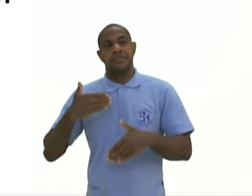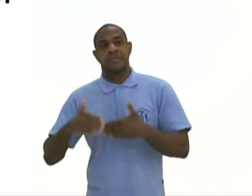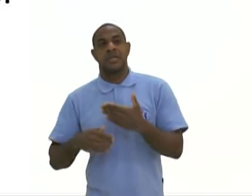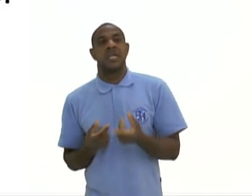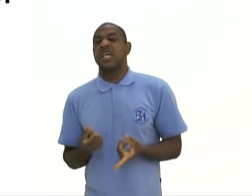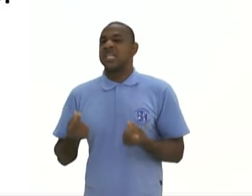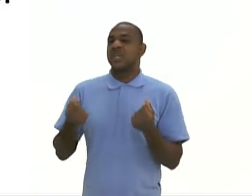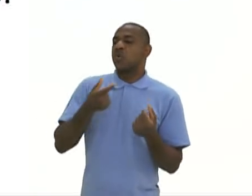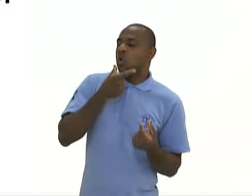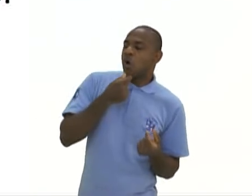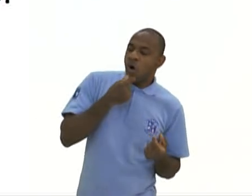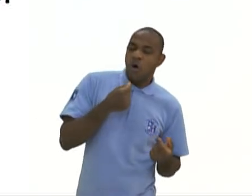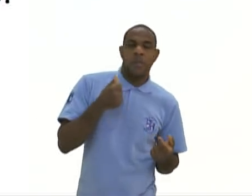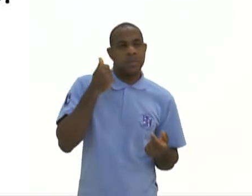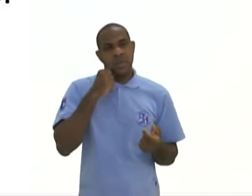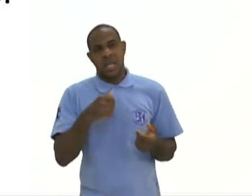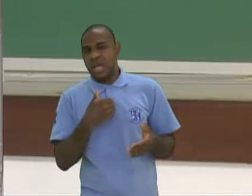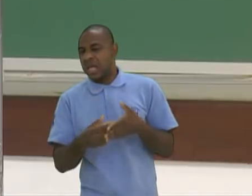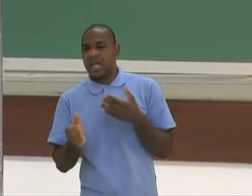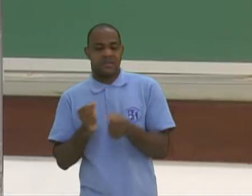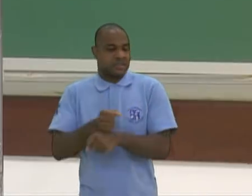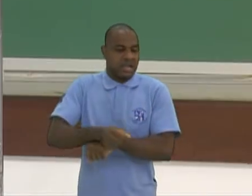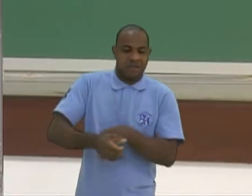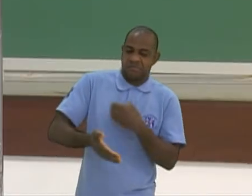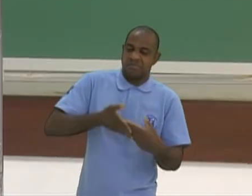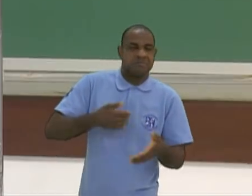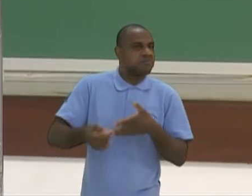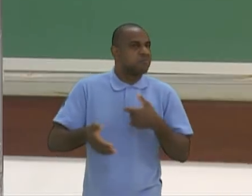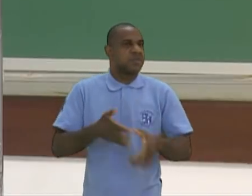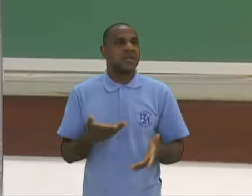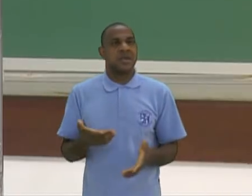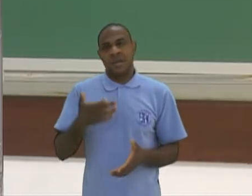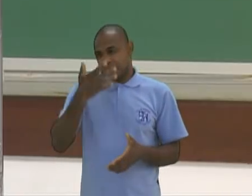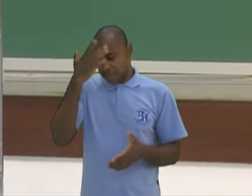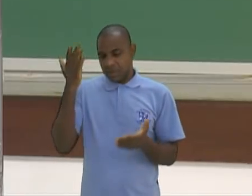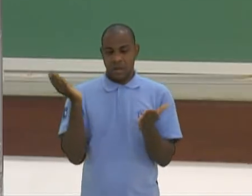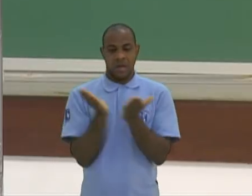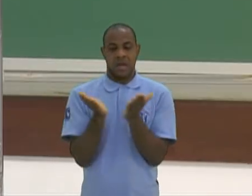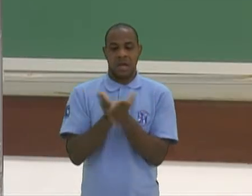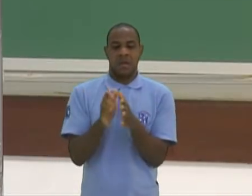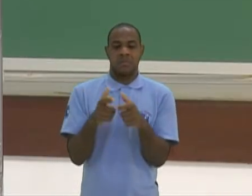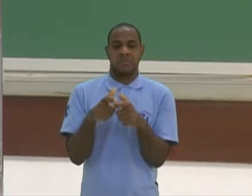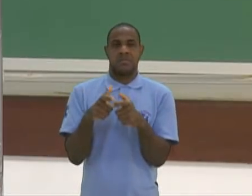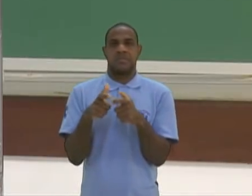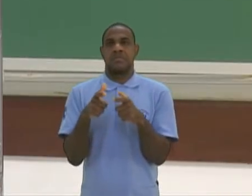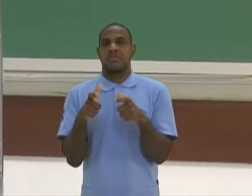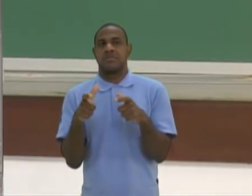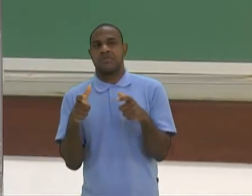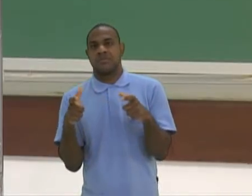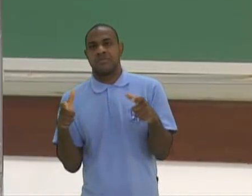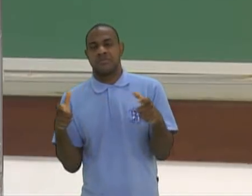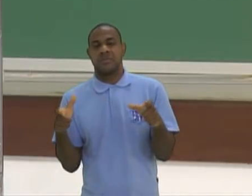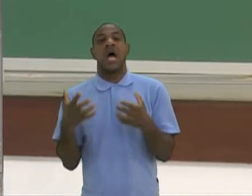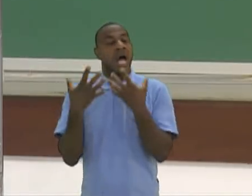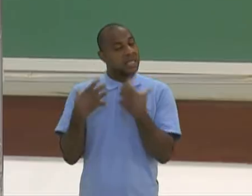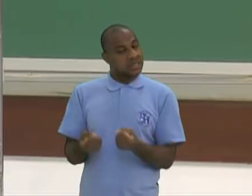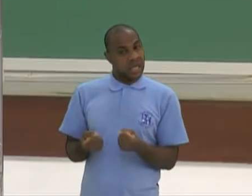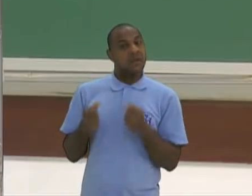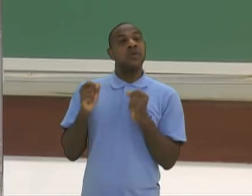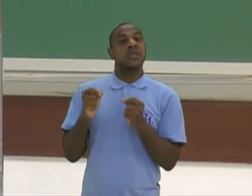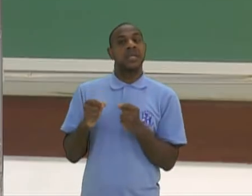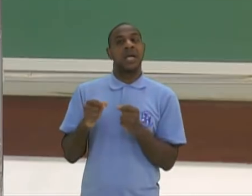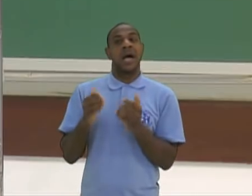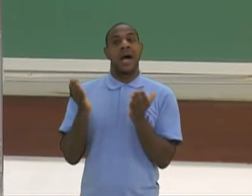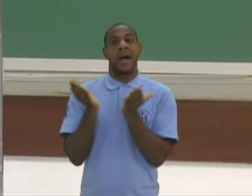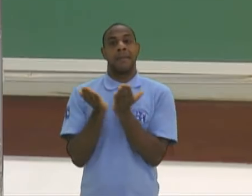homens, mulheres, não importa se era escravizado, quem fosse, todo mundo estava ouvindo, aumentava e acabava se convertendo ou seguindo a